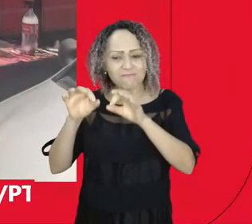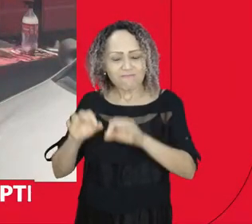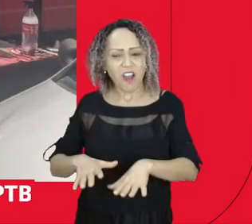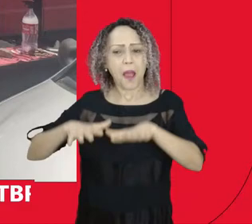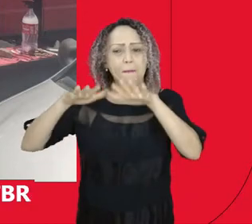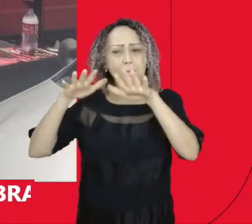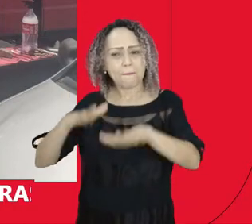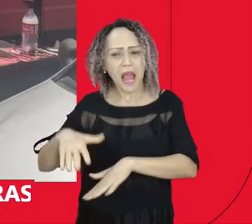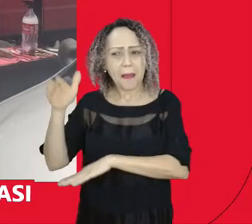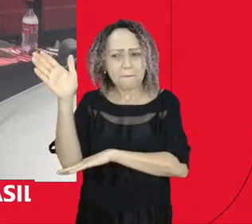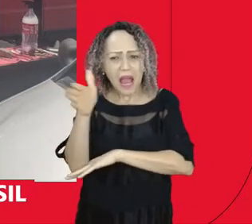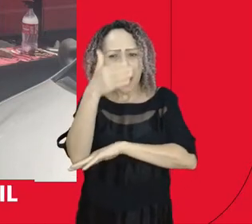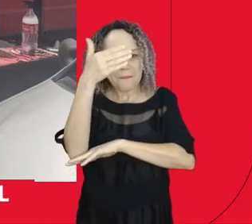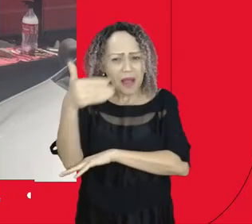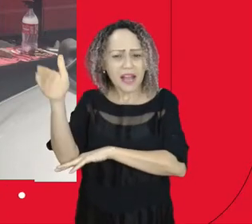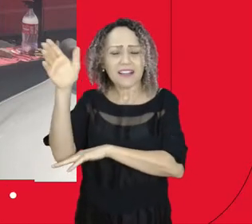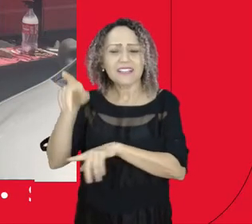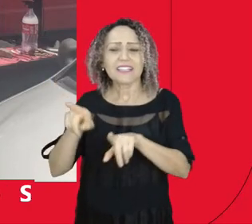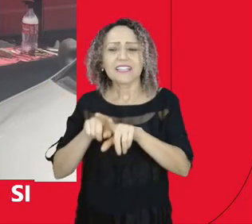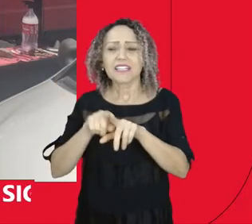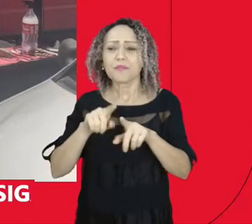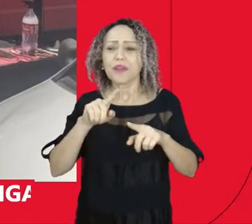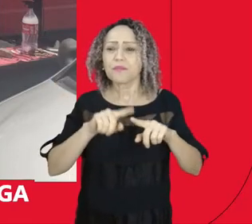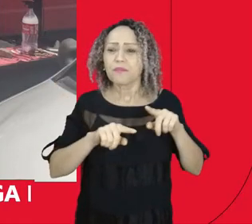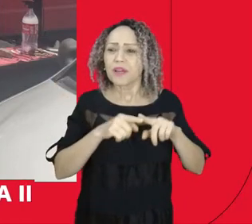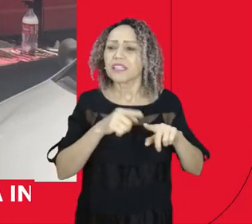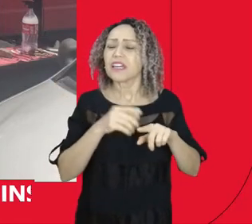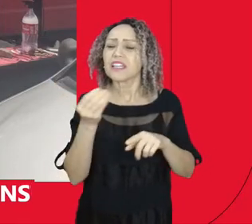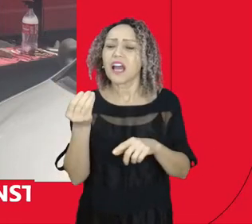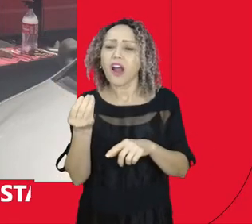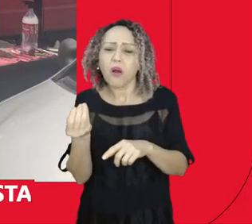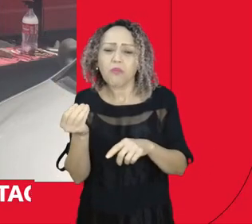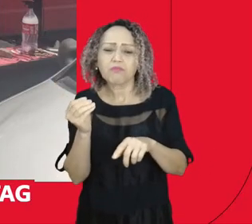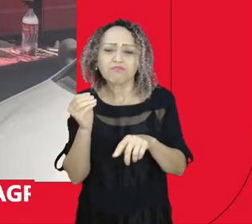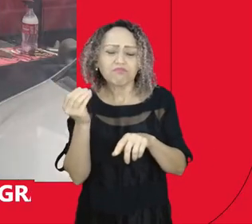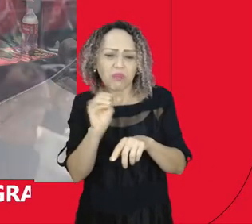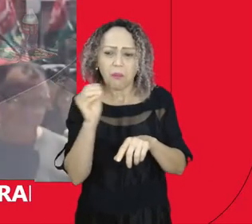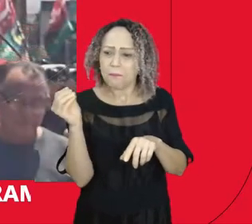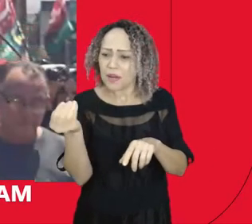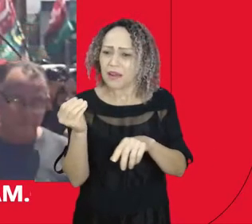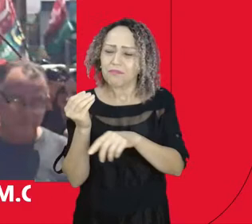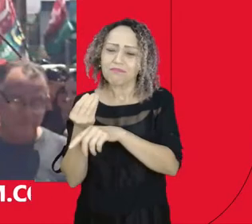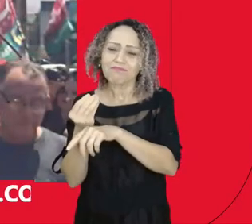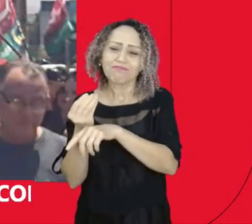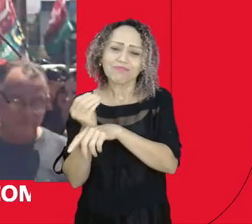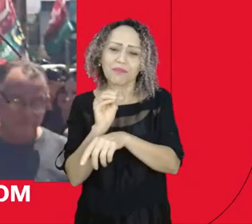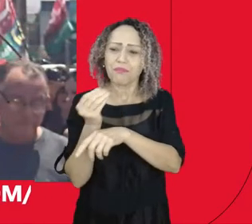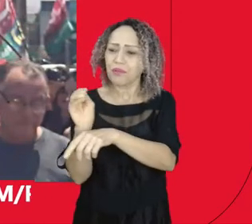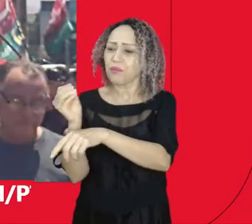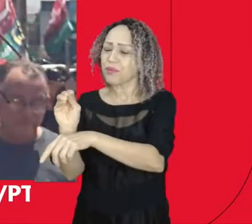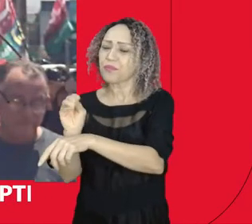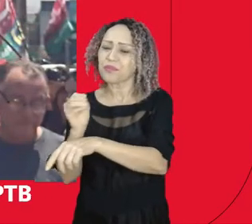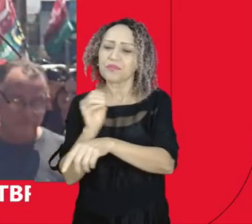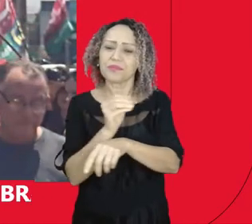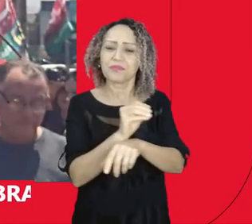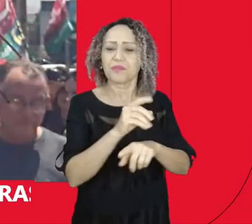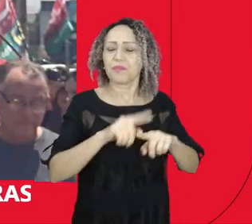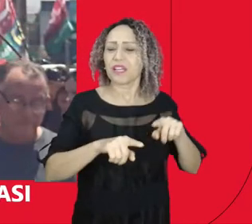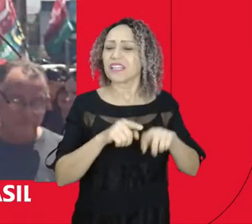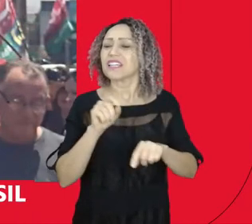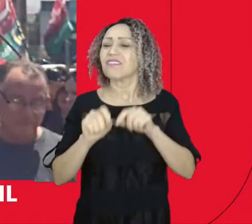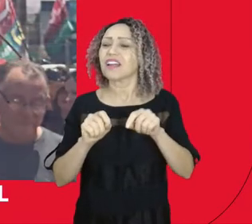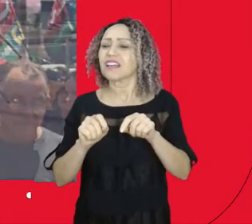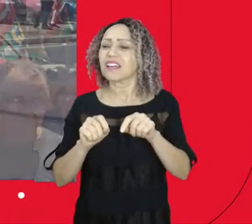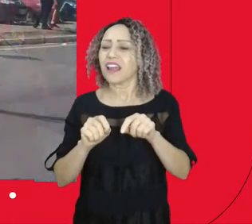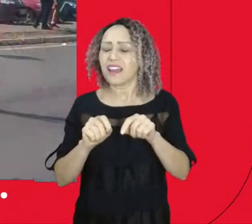adesivaço também. Olha ali as fotos, pessoal adesivando os carros, viu? Muito legal para fazer esse movimento crescer,